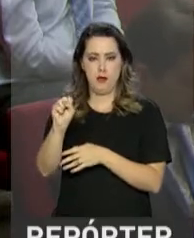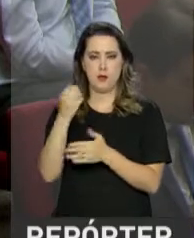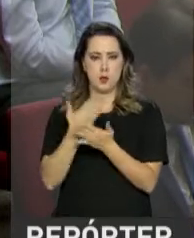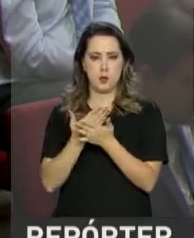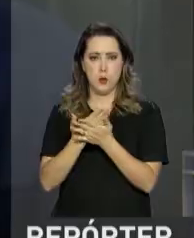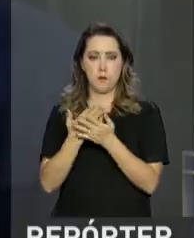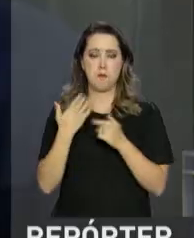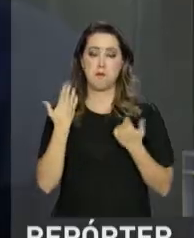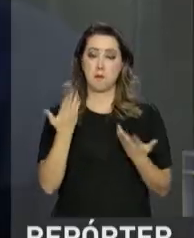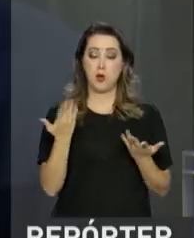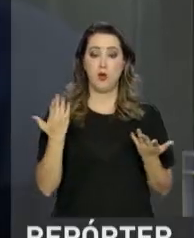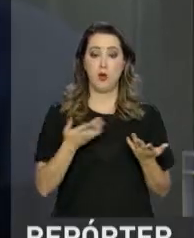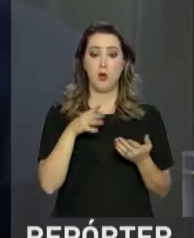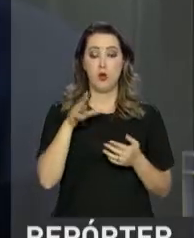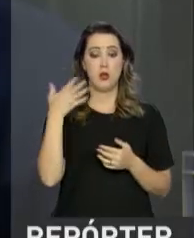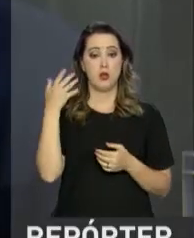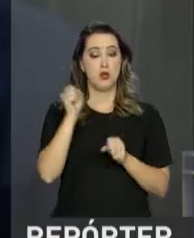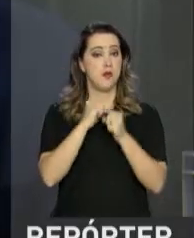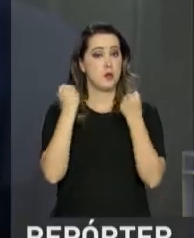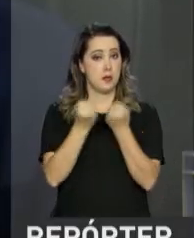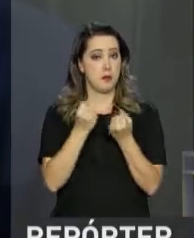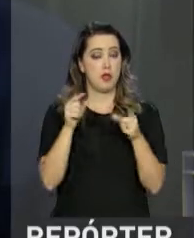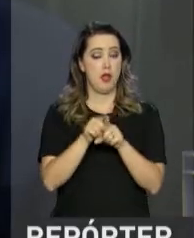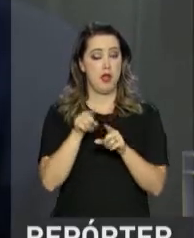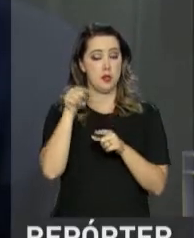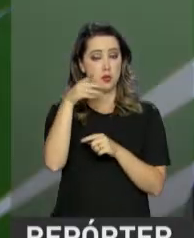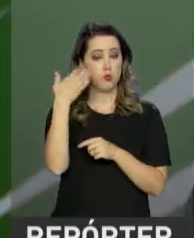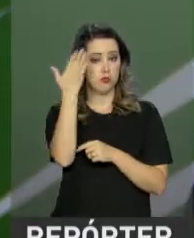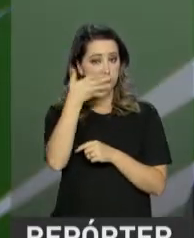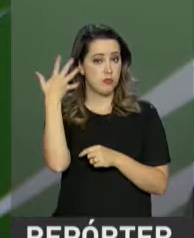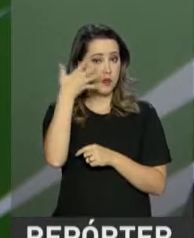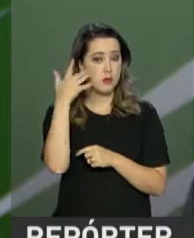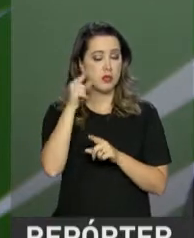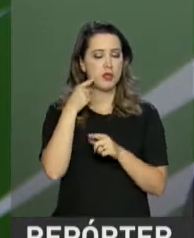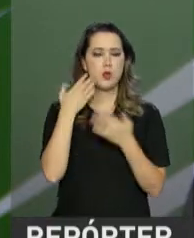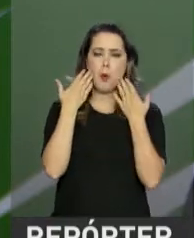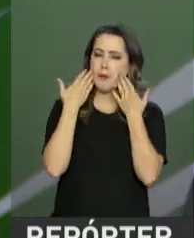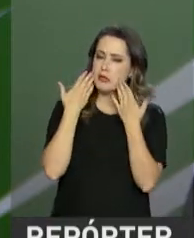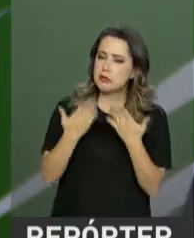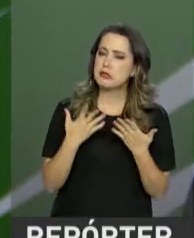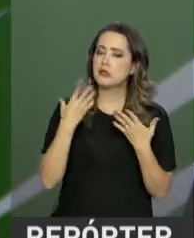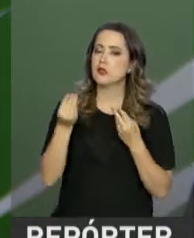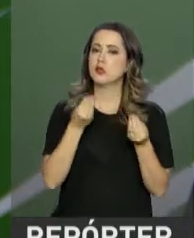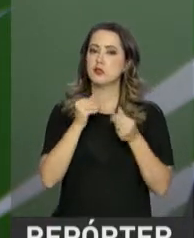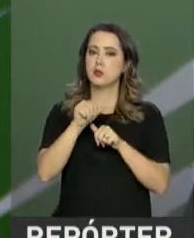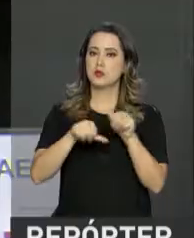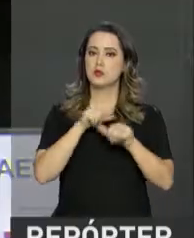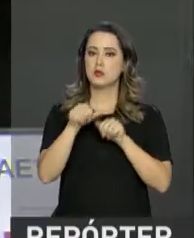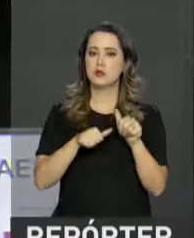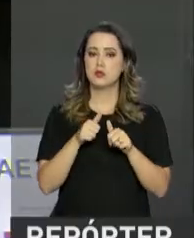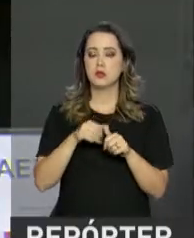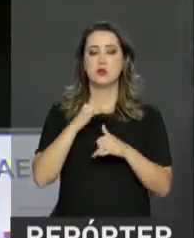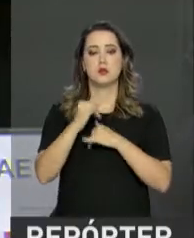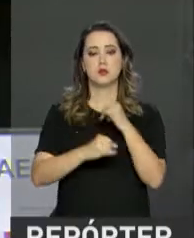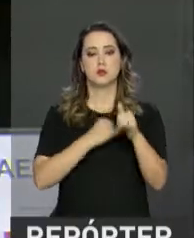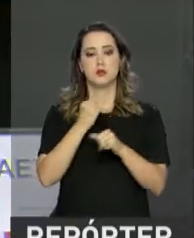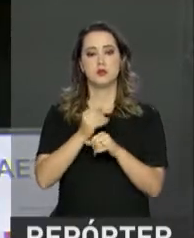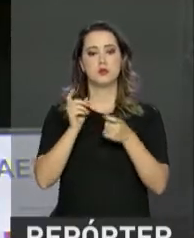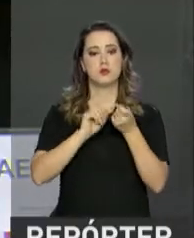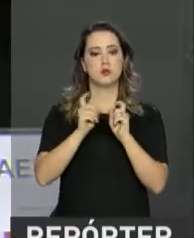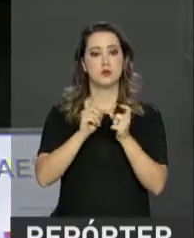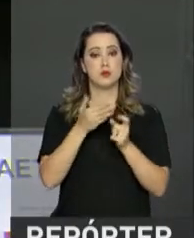para o governo digital no brasil foi apresentado como está sendo feito o trabalho de transformação digital da